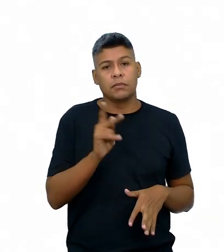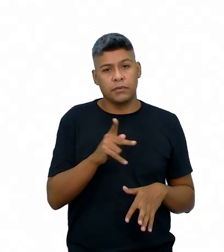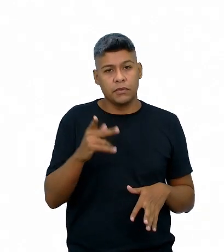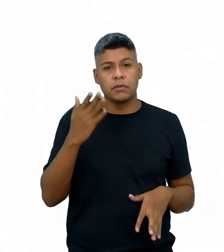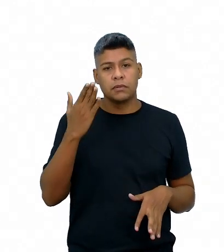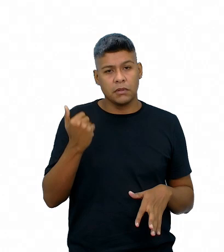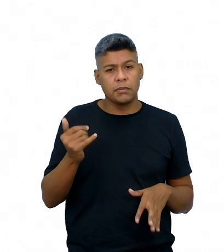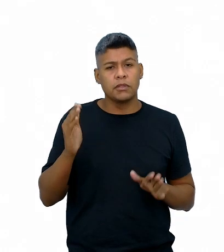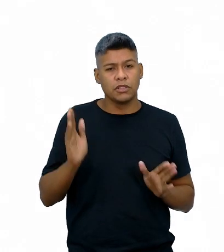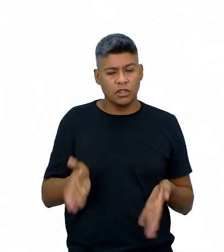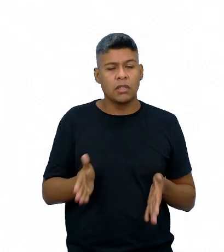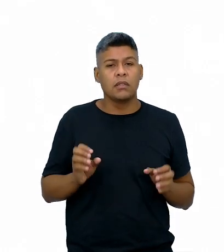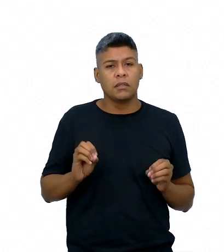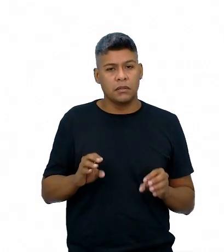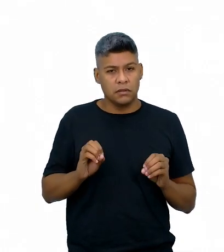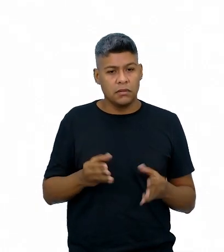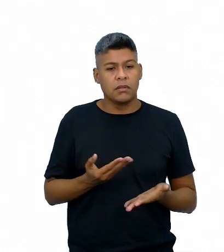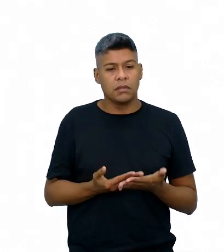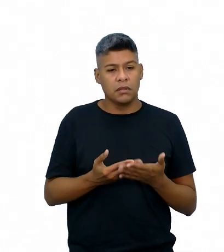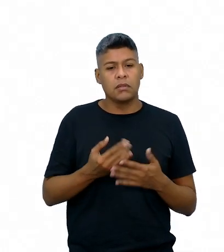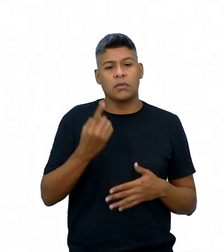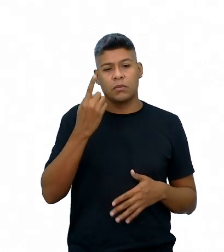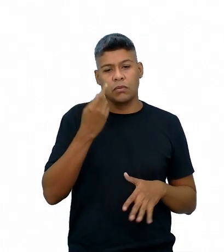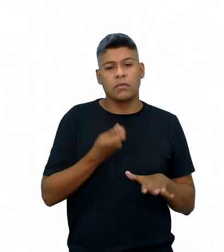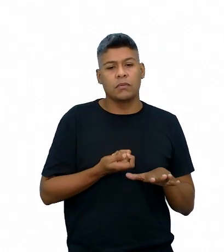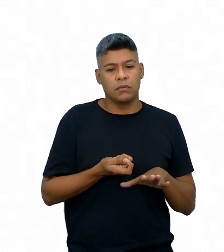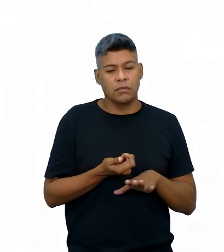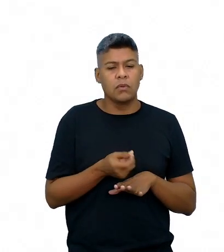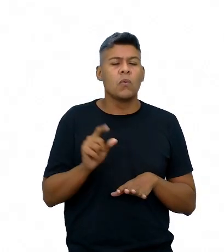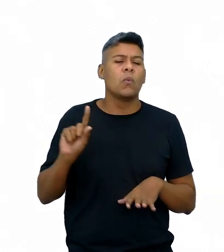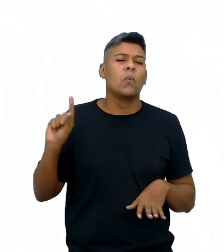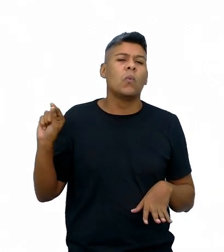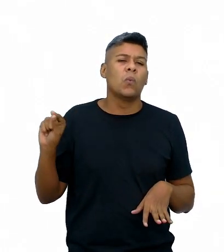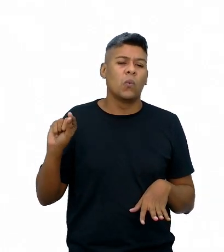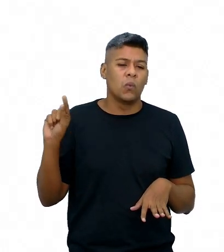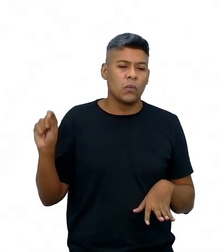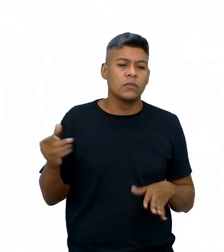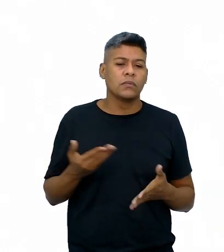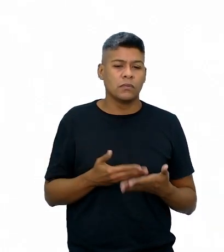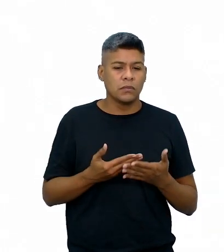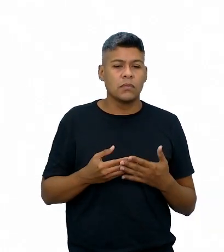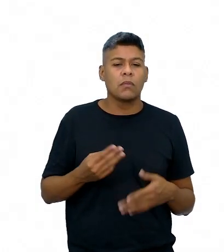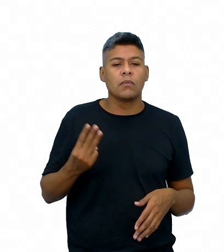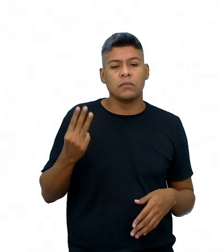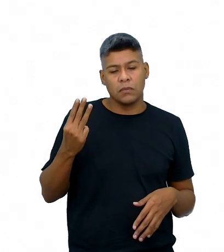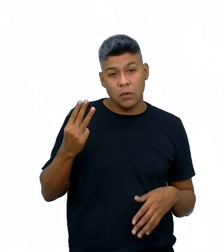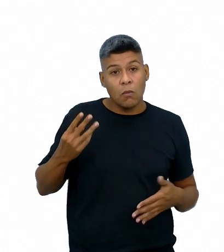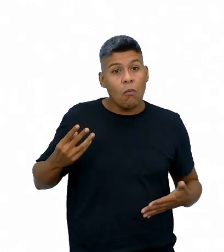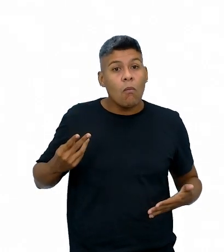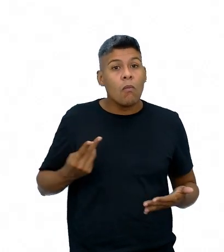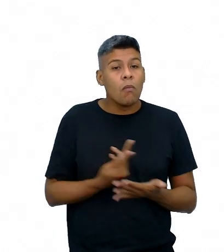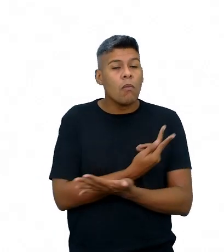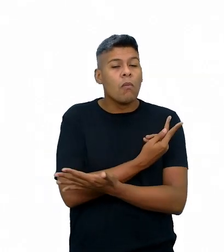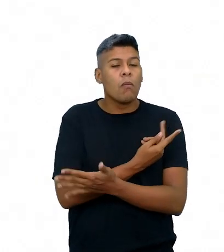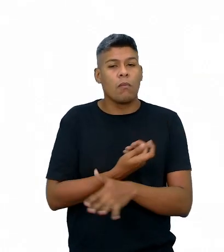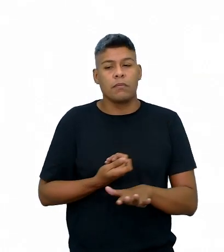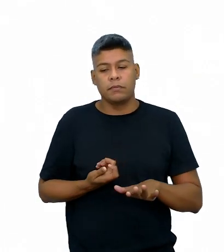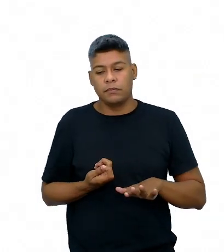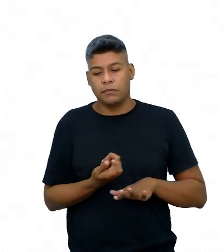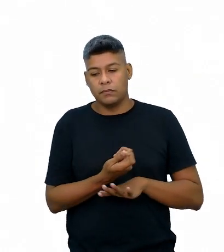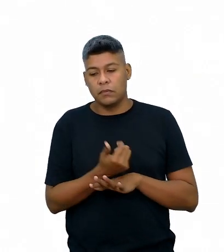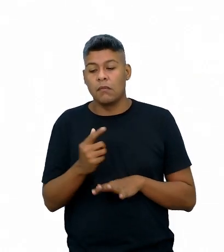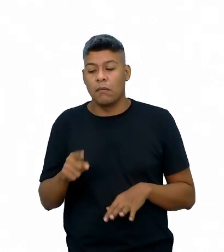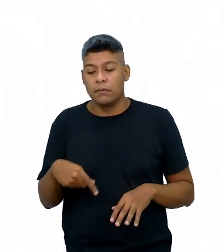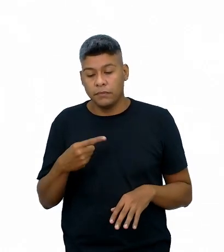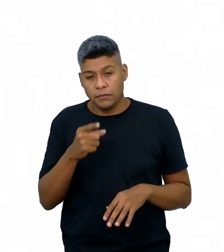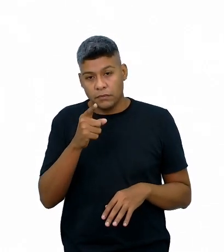saber que ele já trabalhou na aula 1, fake news, o que era, na aula 2, consequência das fake news, e depois